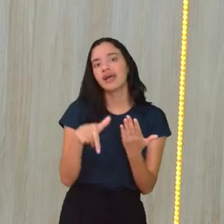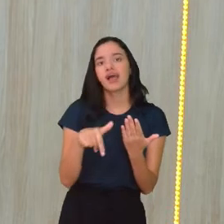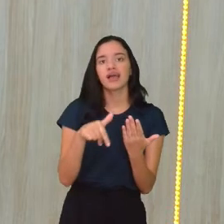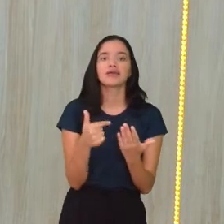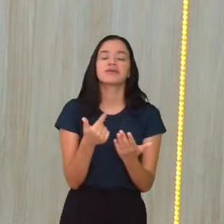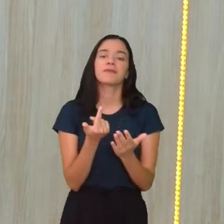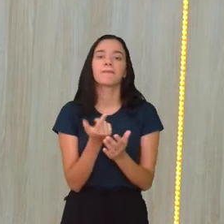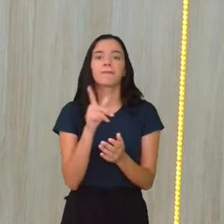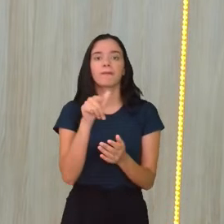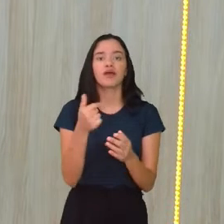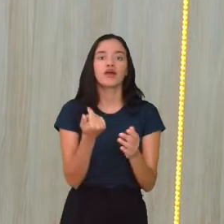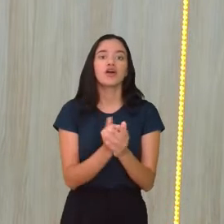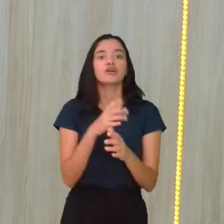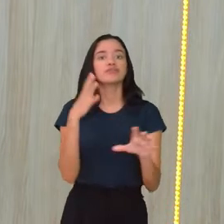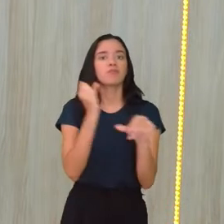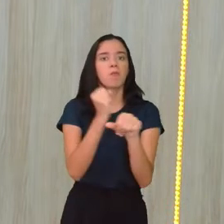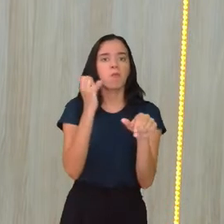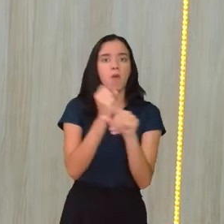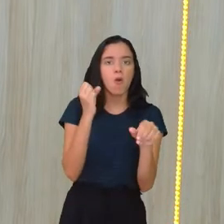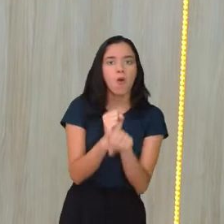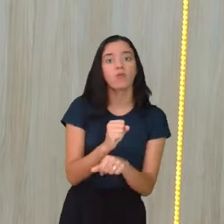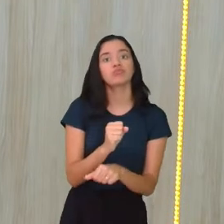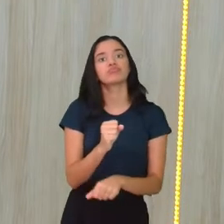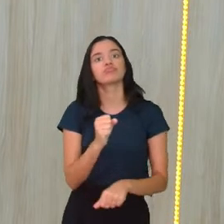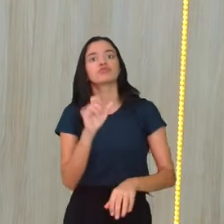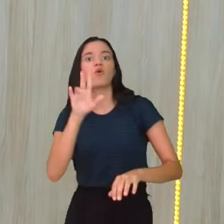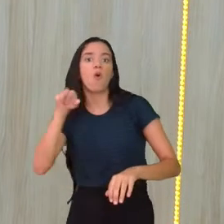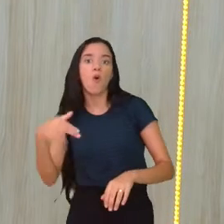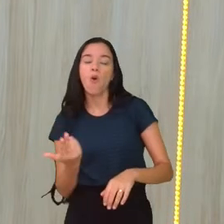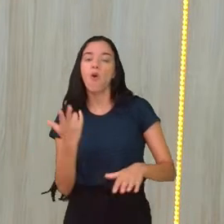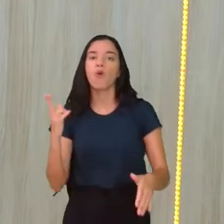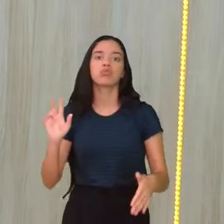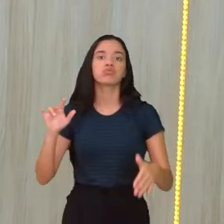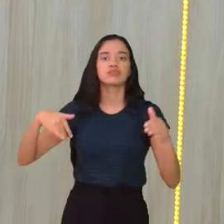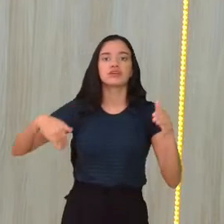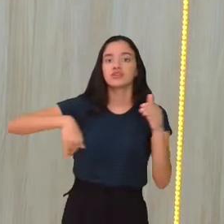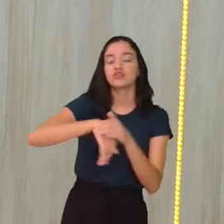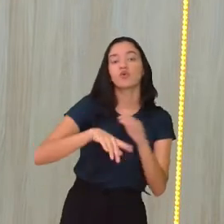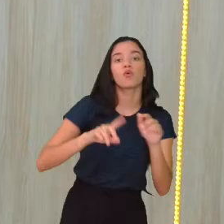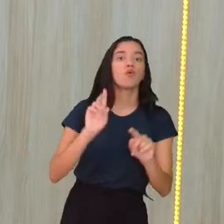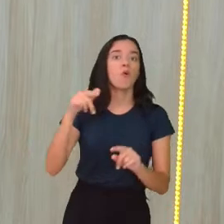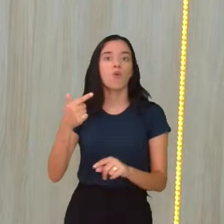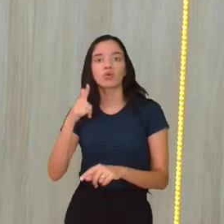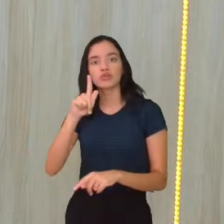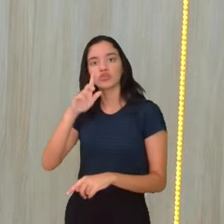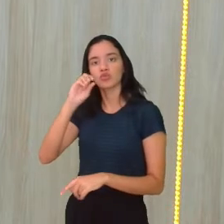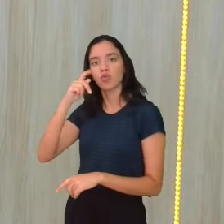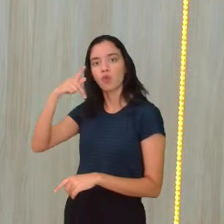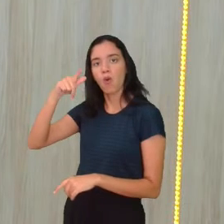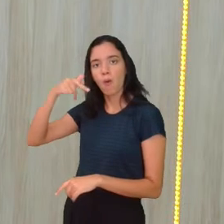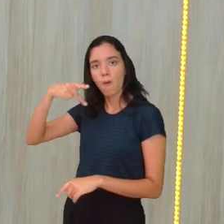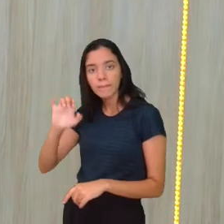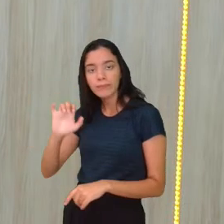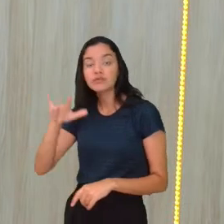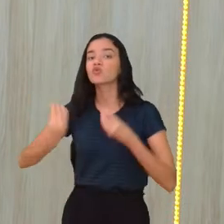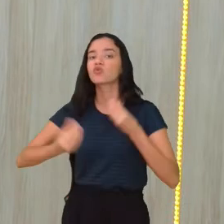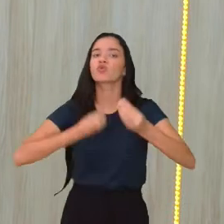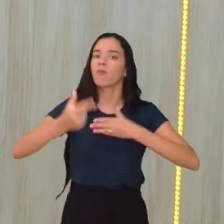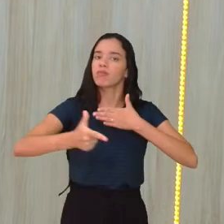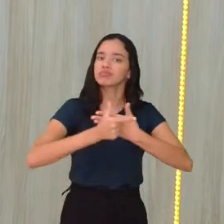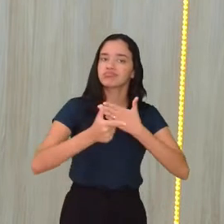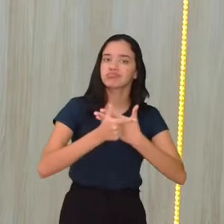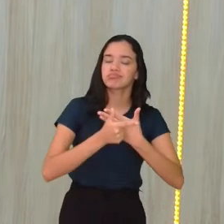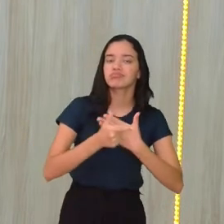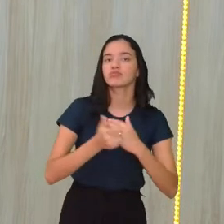Seja através de pontos, de gols, né? De golpes, tudo vai depender de como funciona